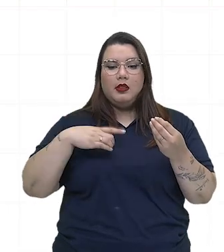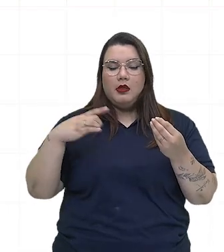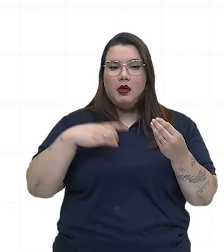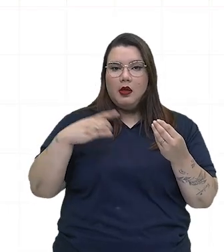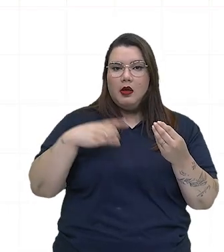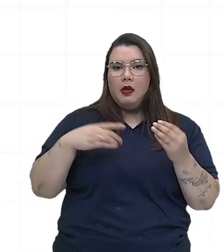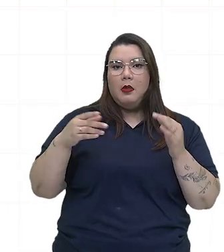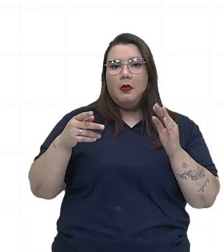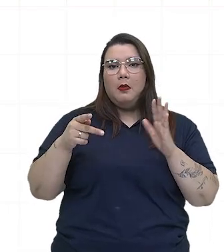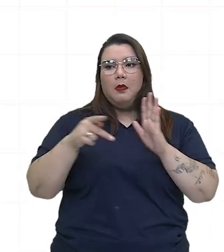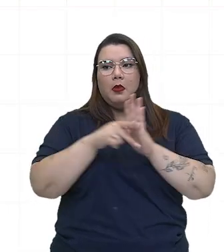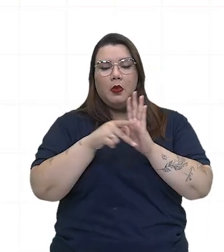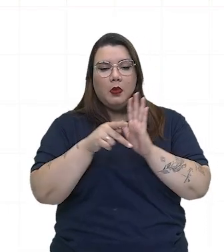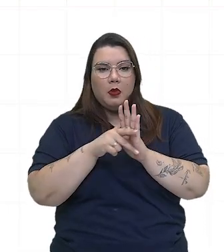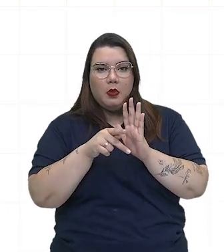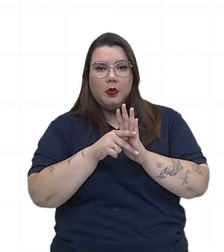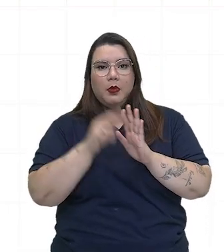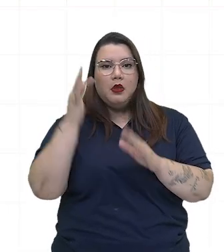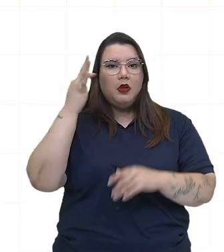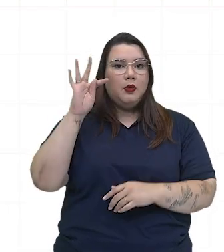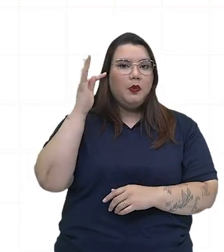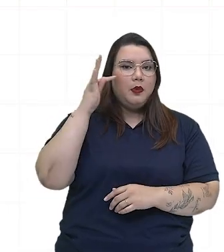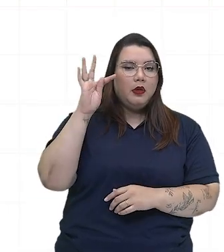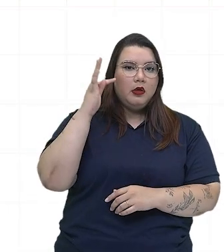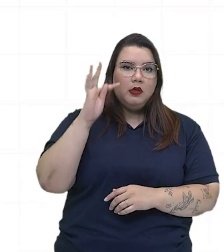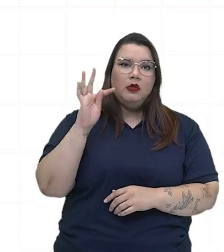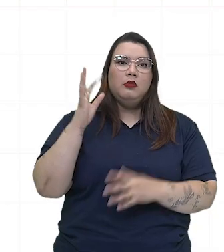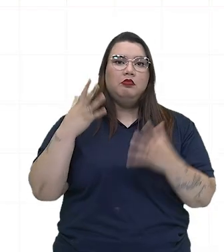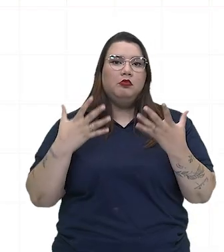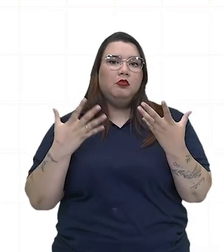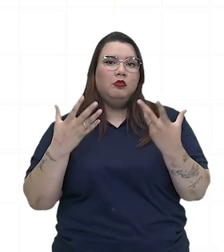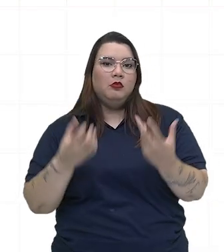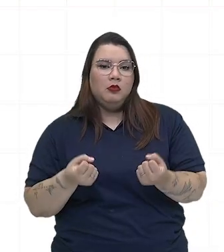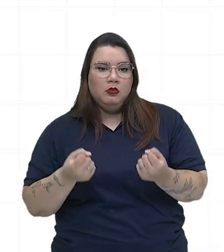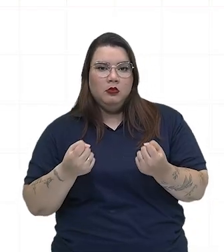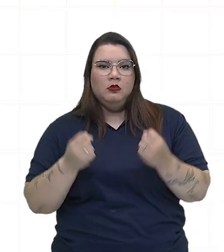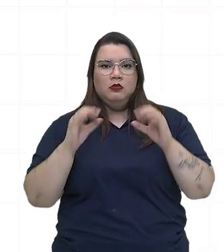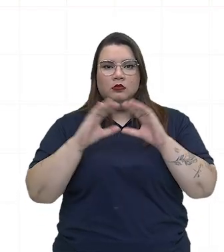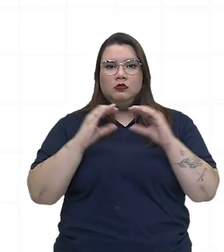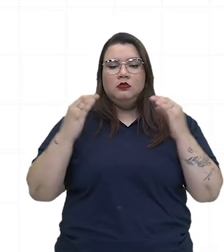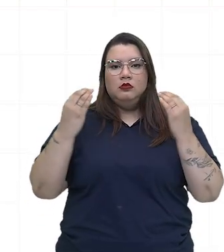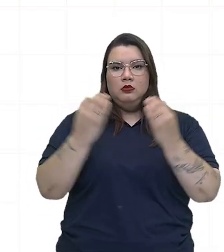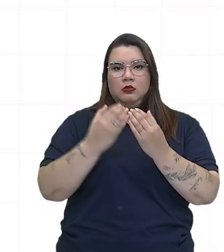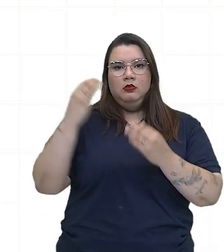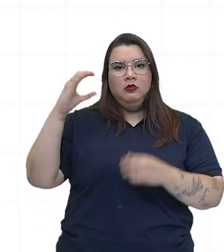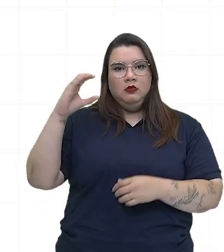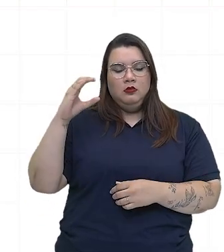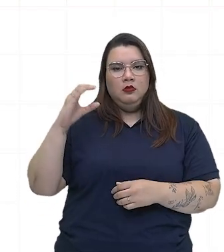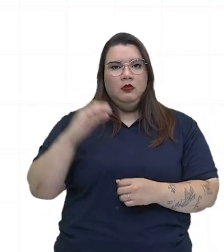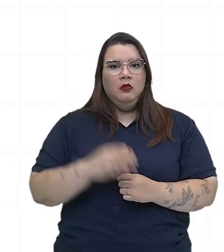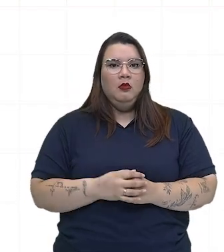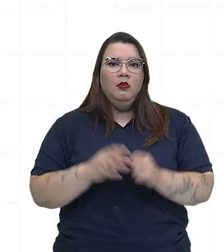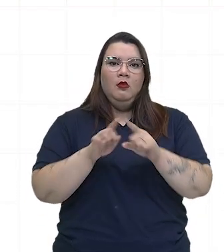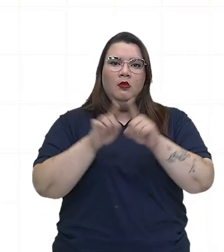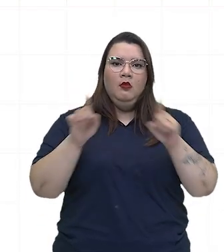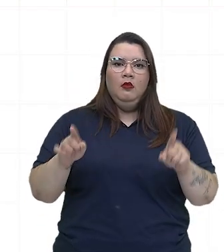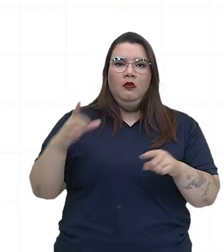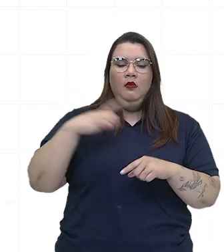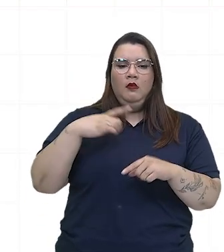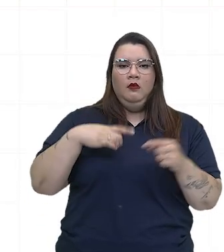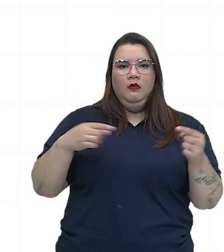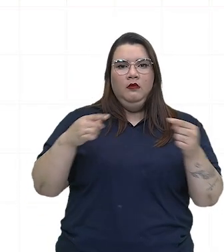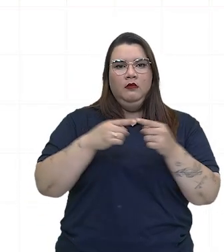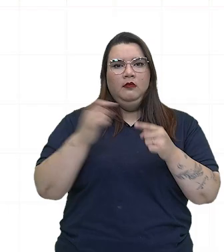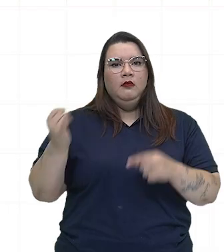a sua teoria aceita pela comunidade científica. Mas ela teve ali